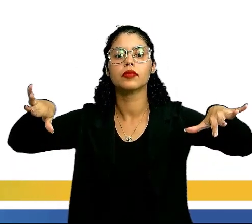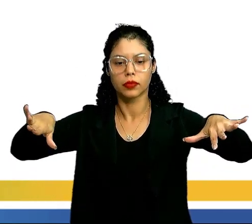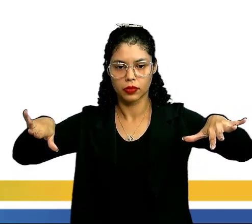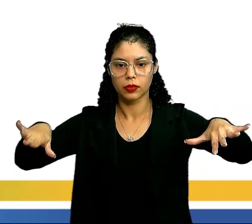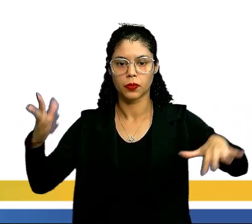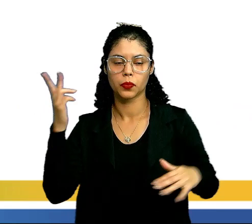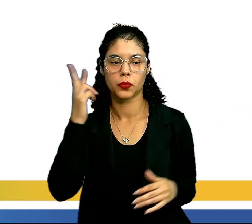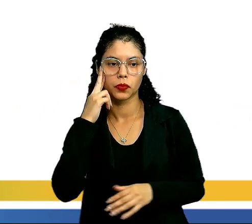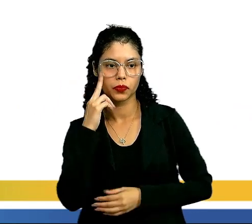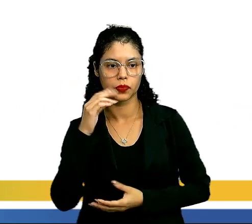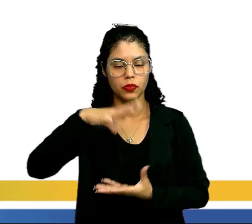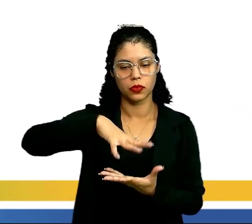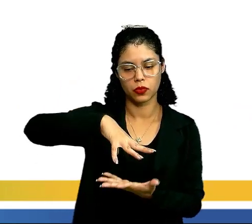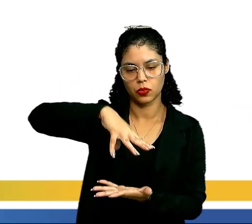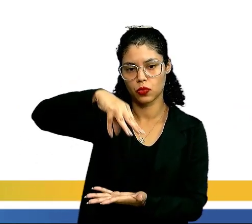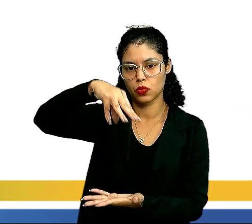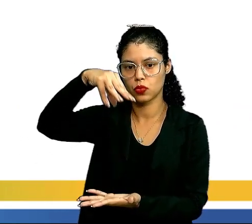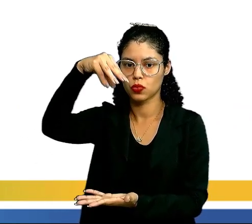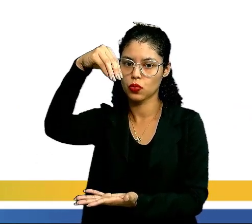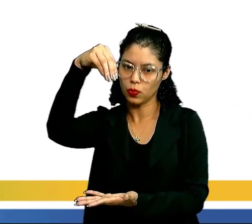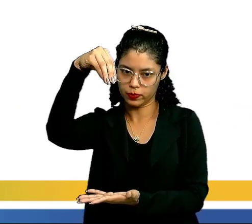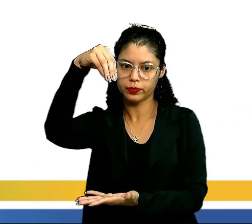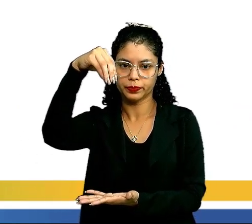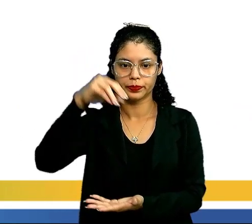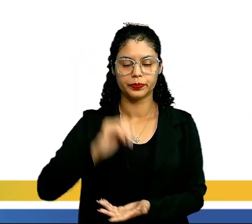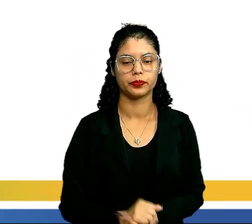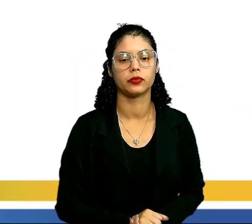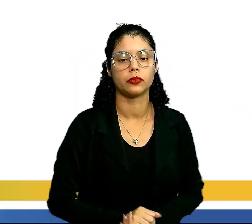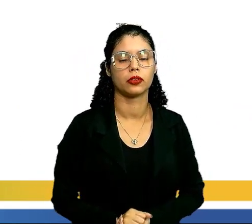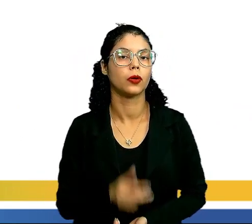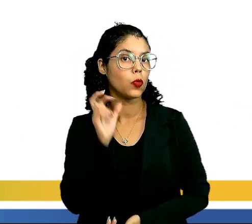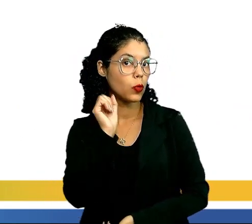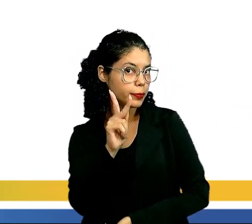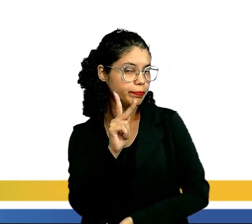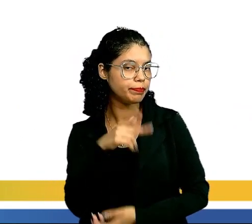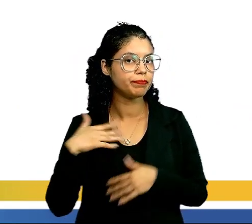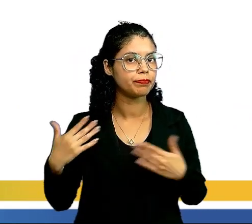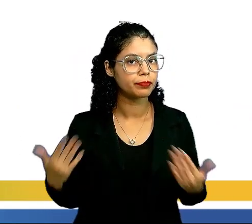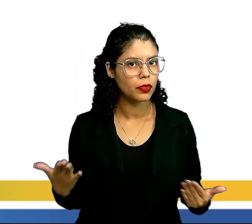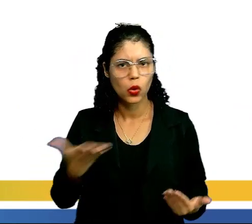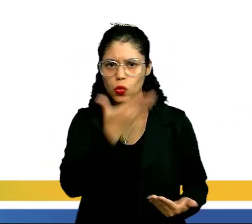formato de um cone, por isso projeção cônica. Ok,